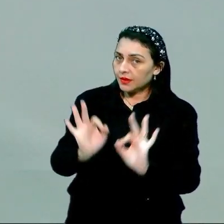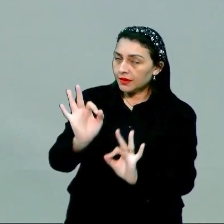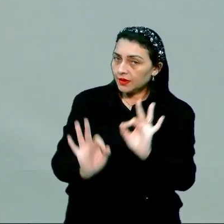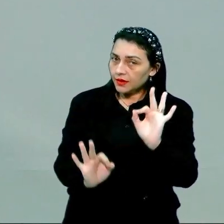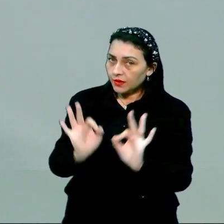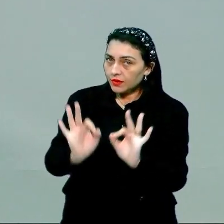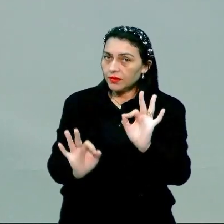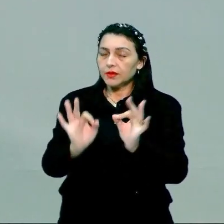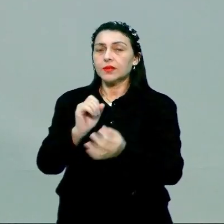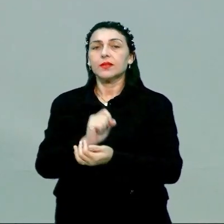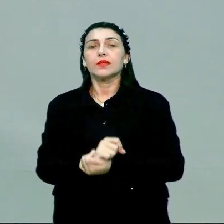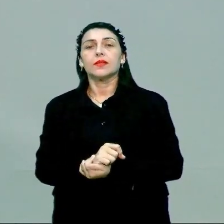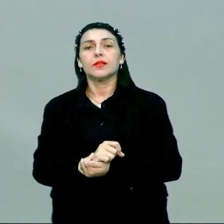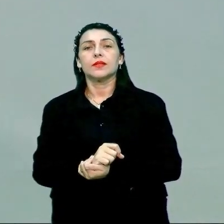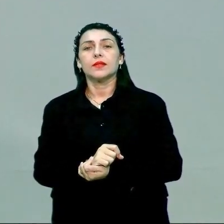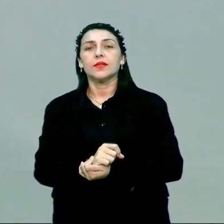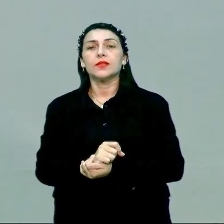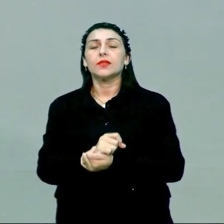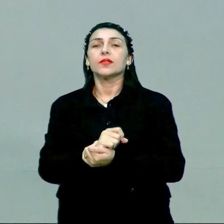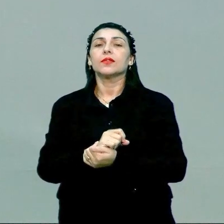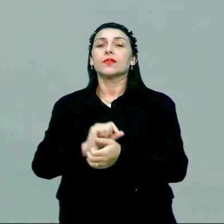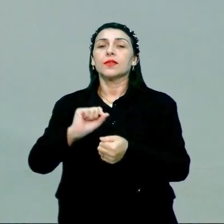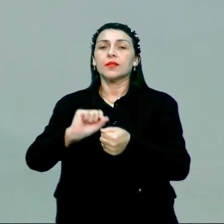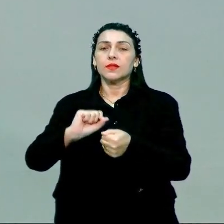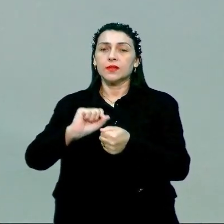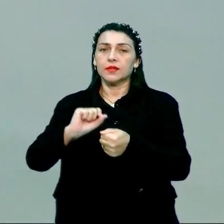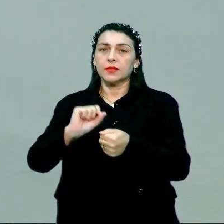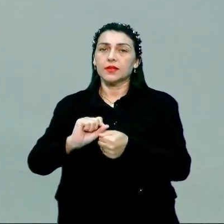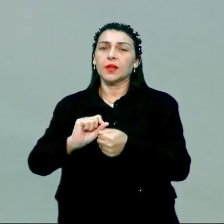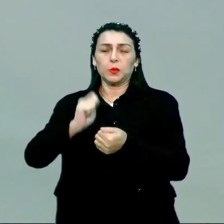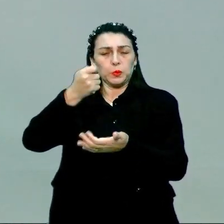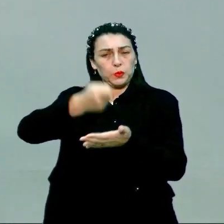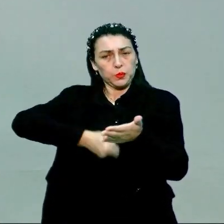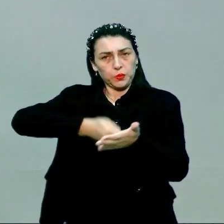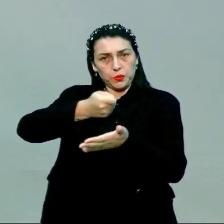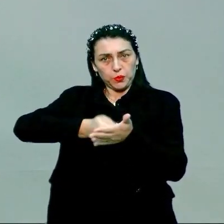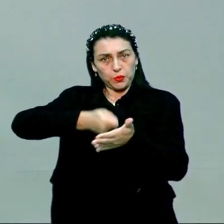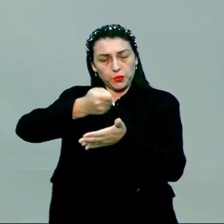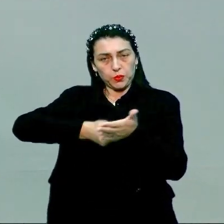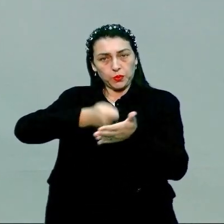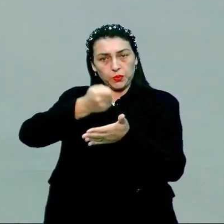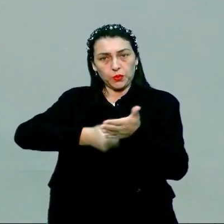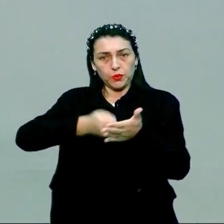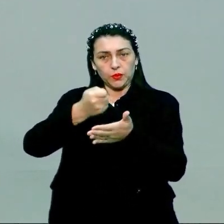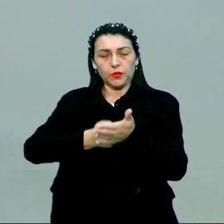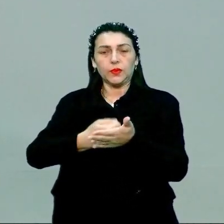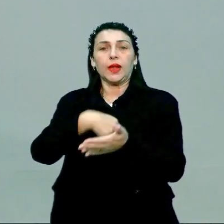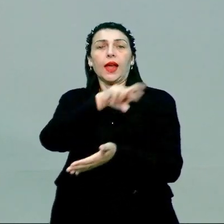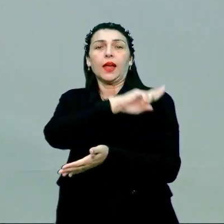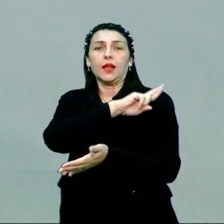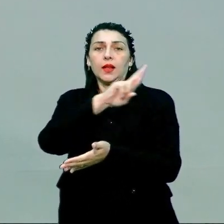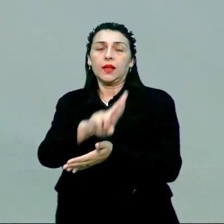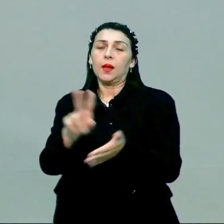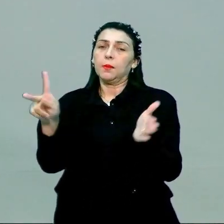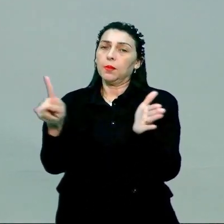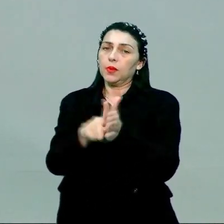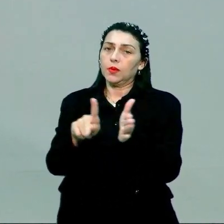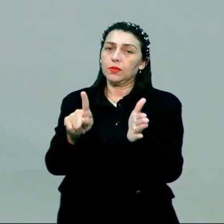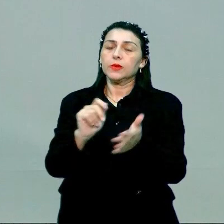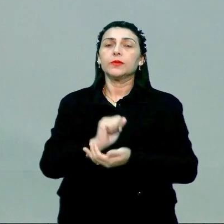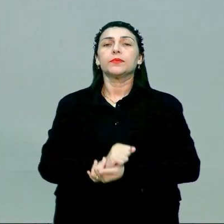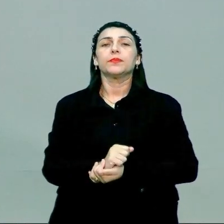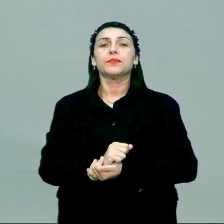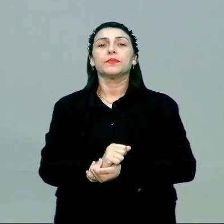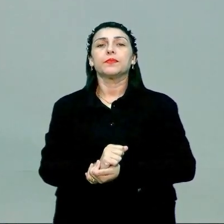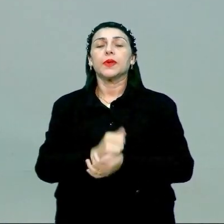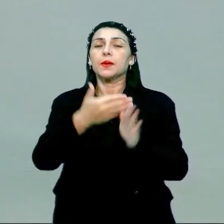por questão de cumprir a exigência da competência específica